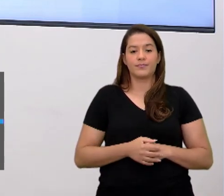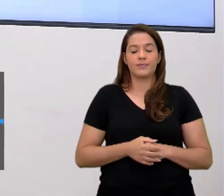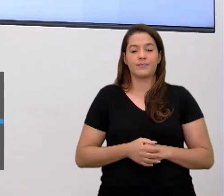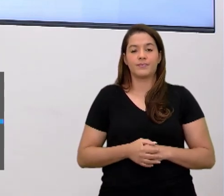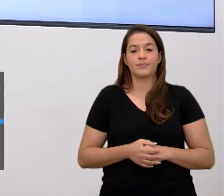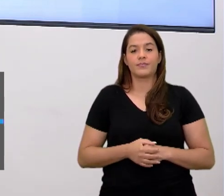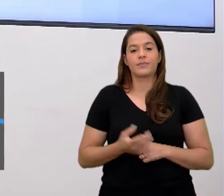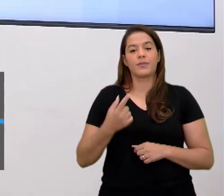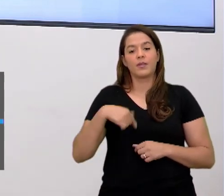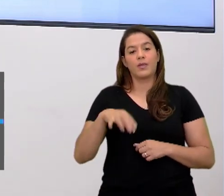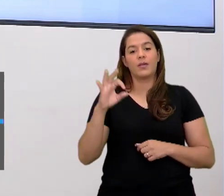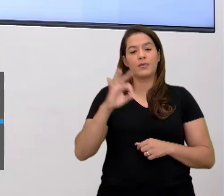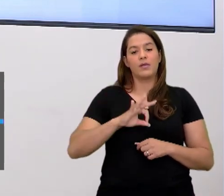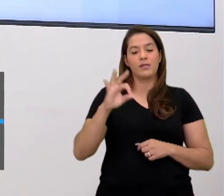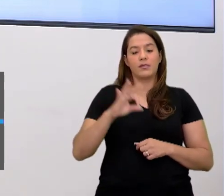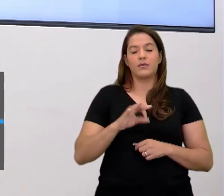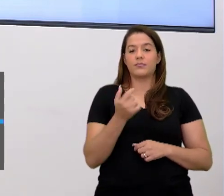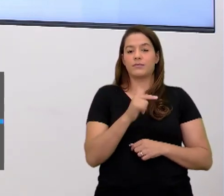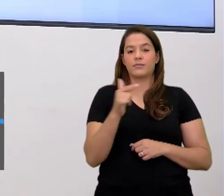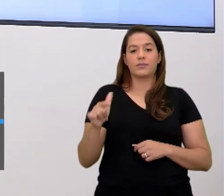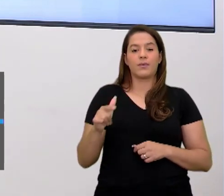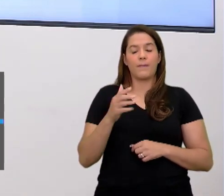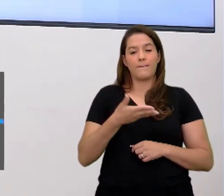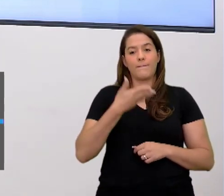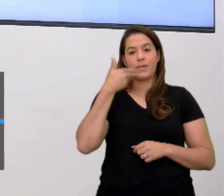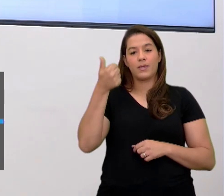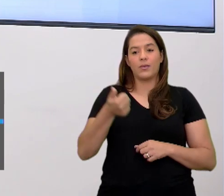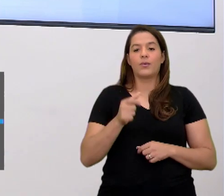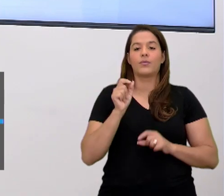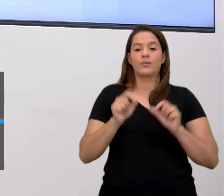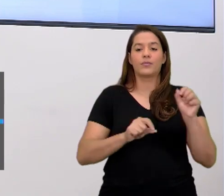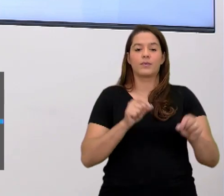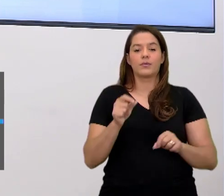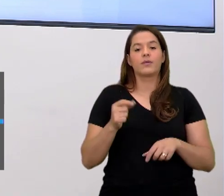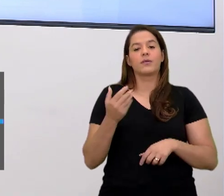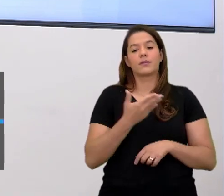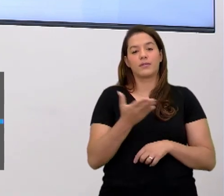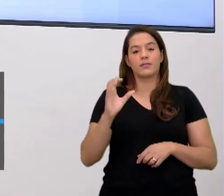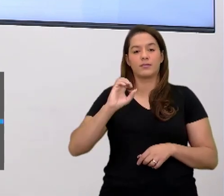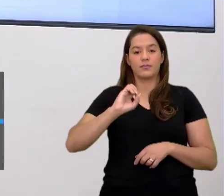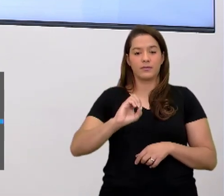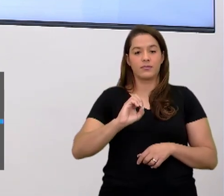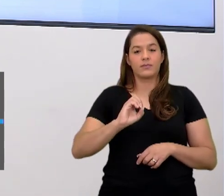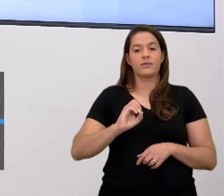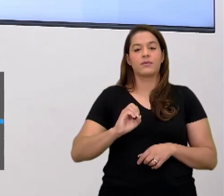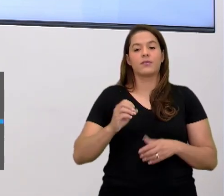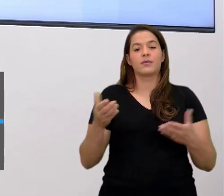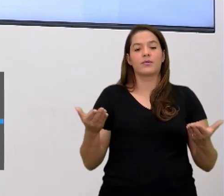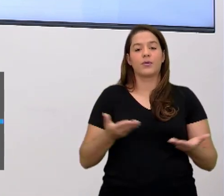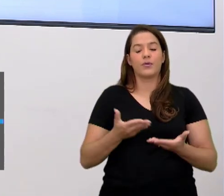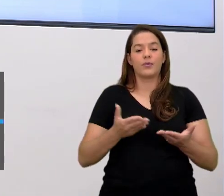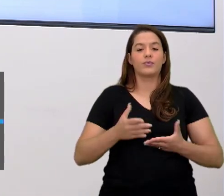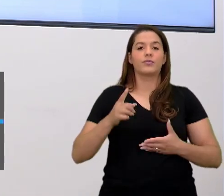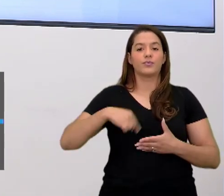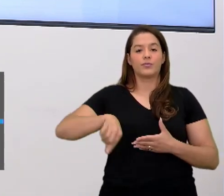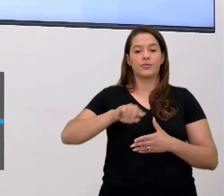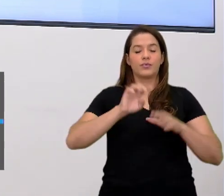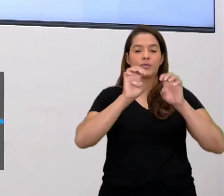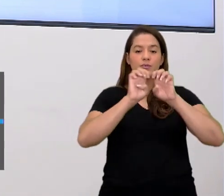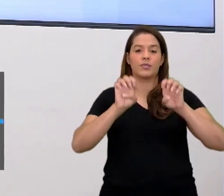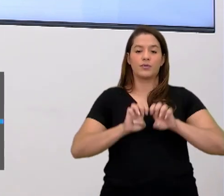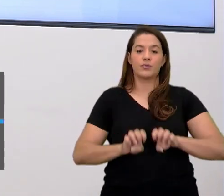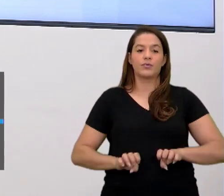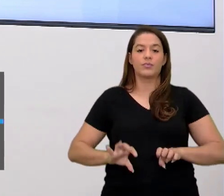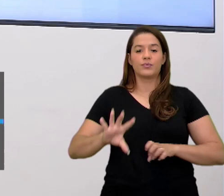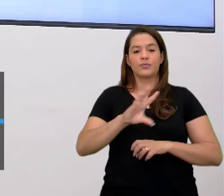de índice de desocupação, o ideal que ele seja o quê? Que ele seja 0. Reflexo aí, né, da própria estrutura, né?